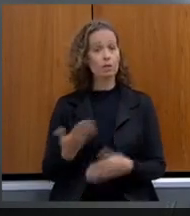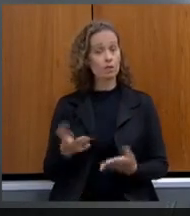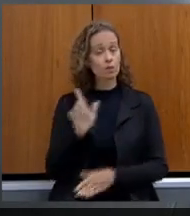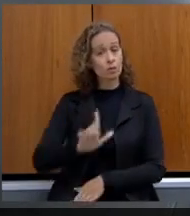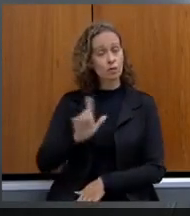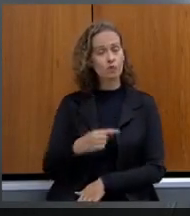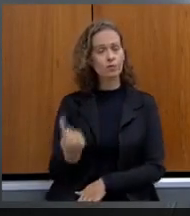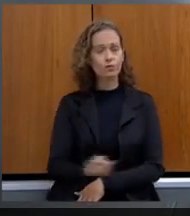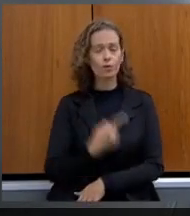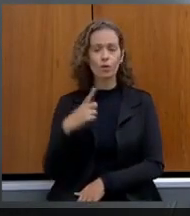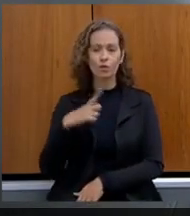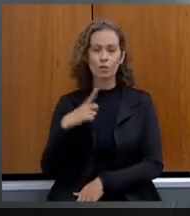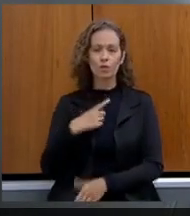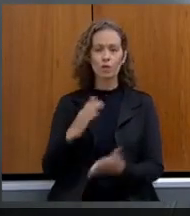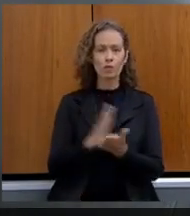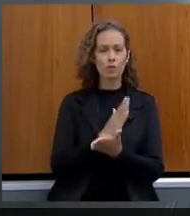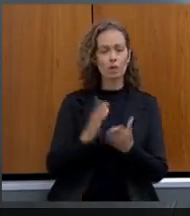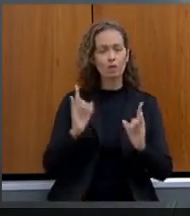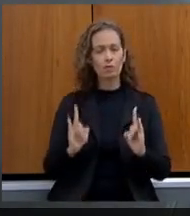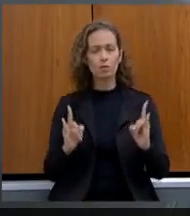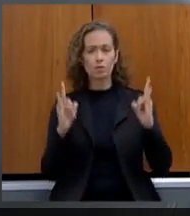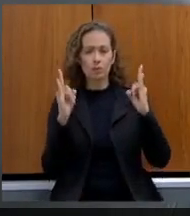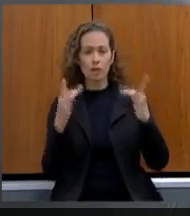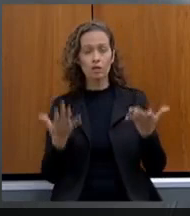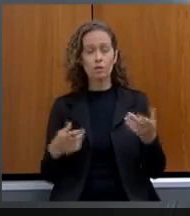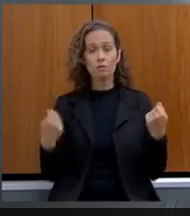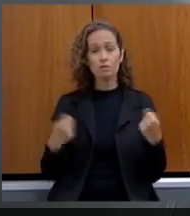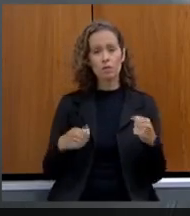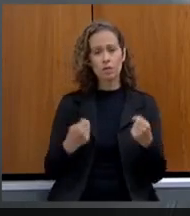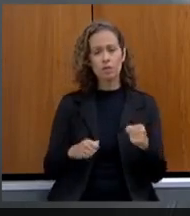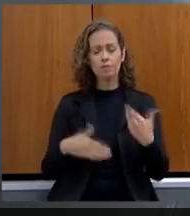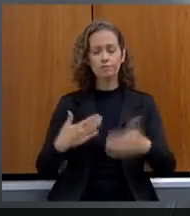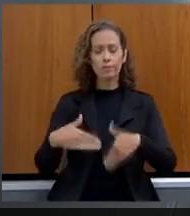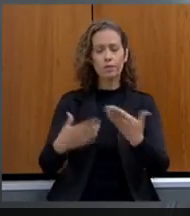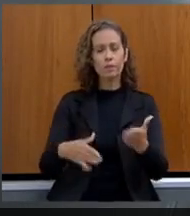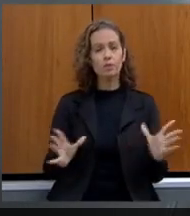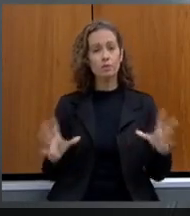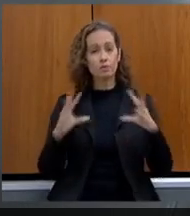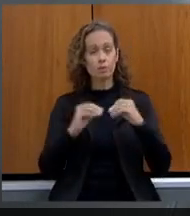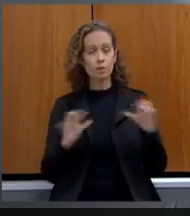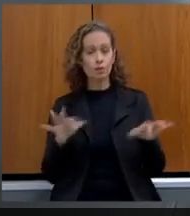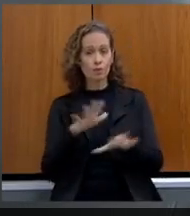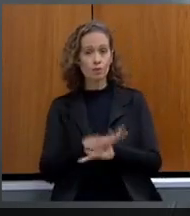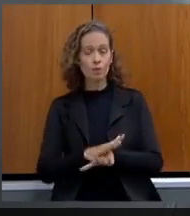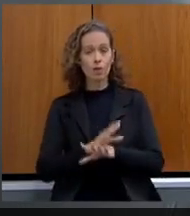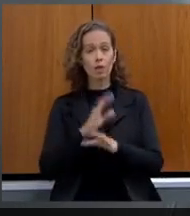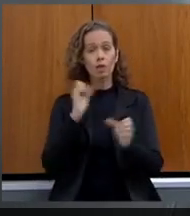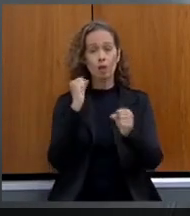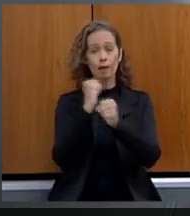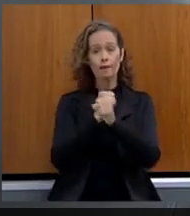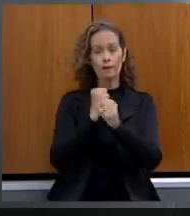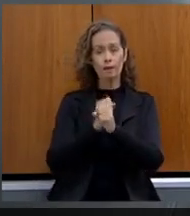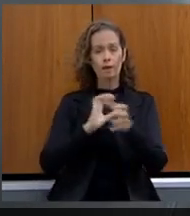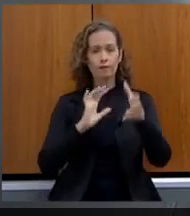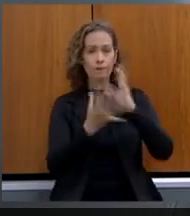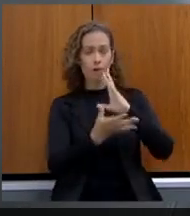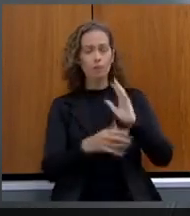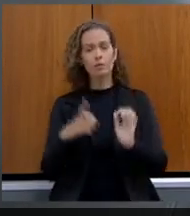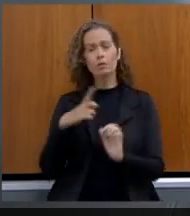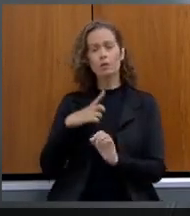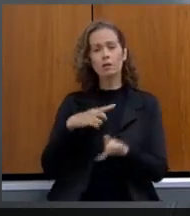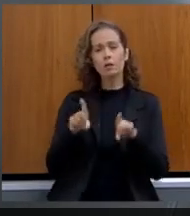nós temos algumas instituições algumas alguns prédios ainda que estão no processo de conclusão dessas obras temos uma um